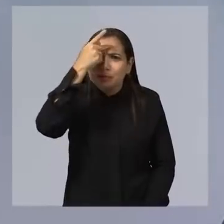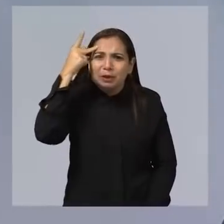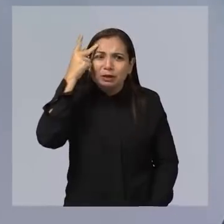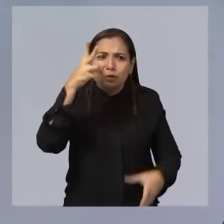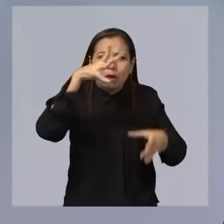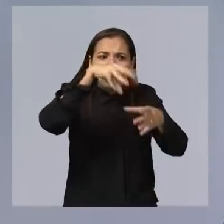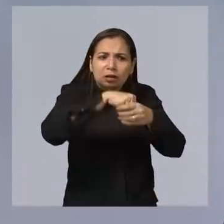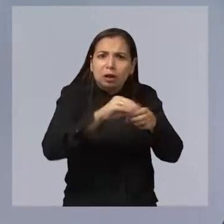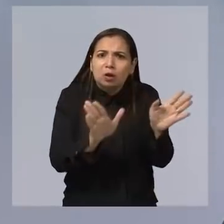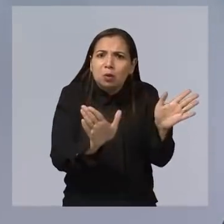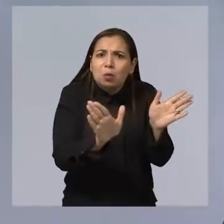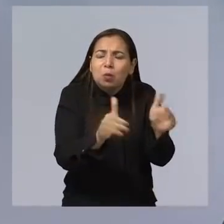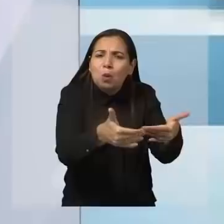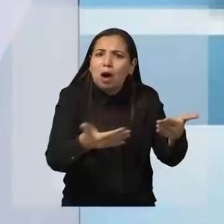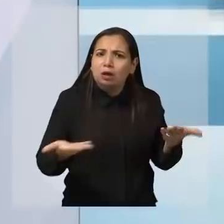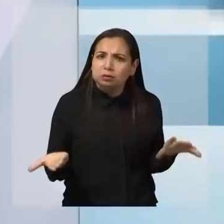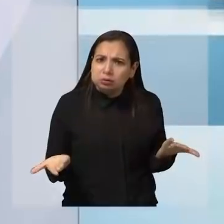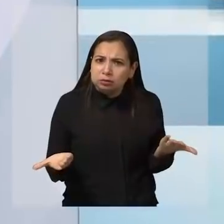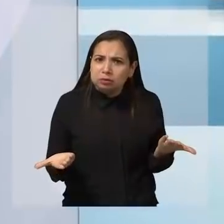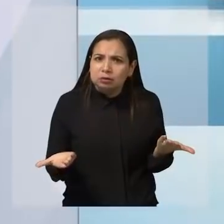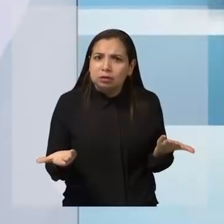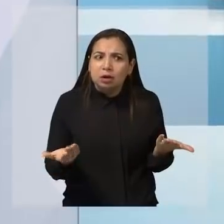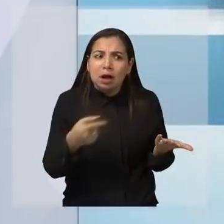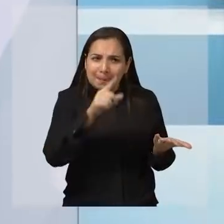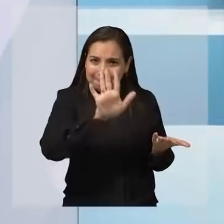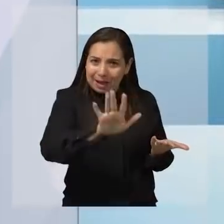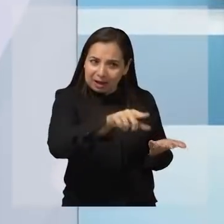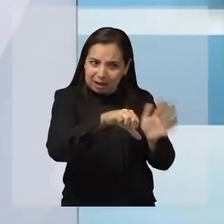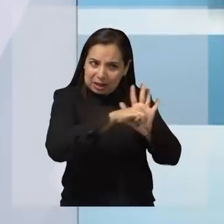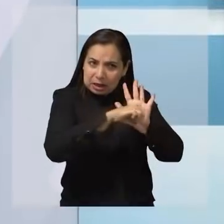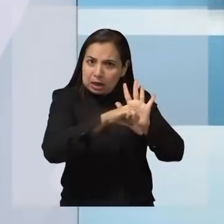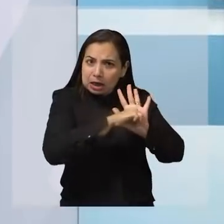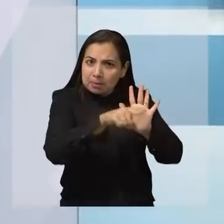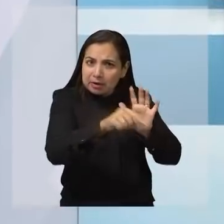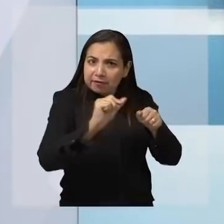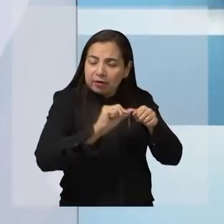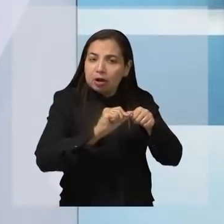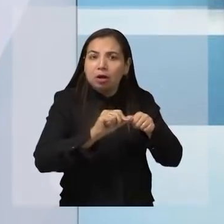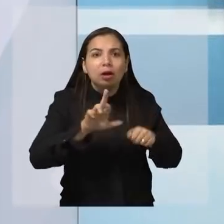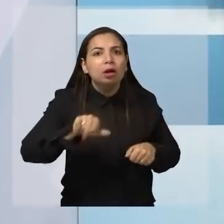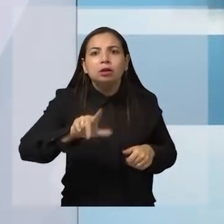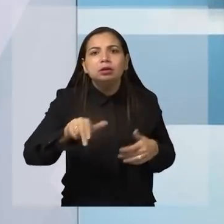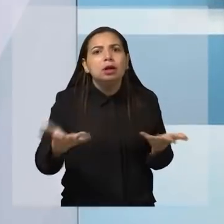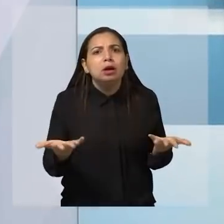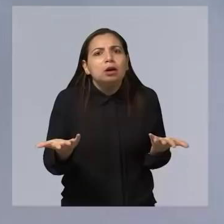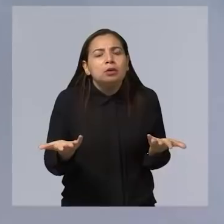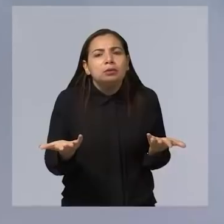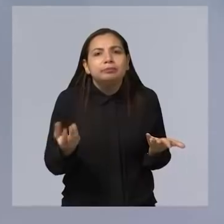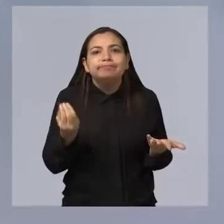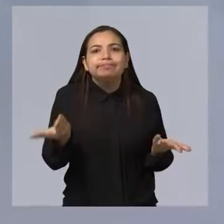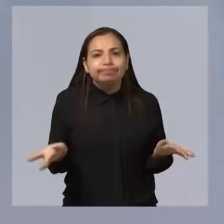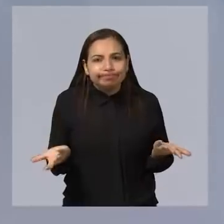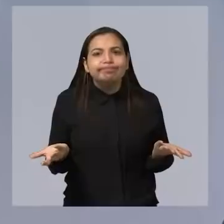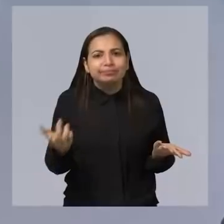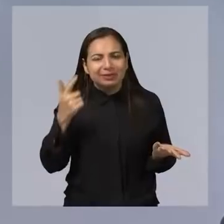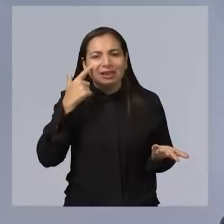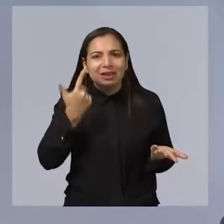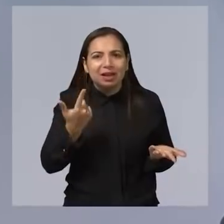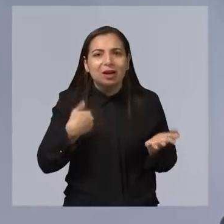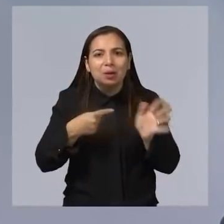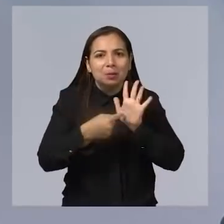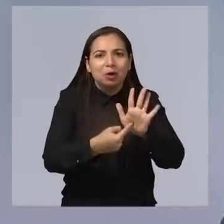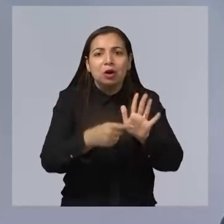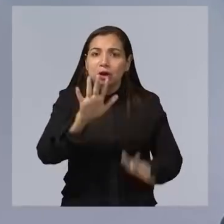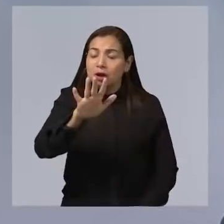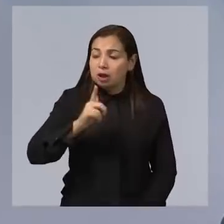quer dizer, e não cometeram crime nenhum. Mas não vamos comparar dessa forma. Então eu estou mostrando que eu consigo